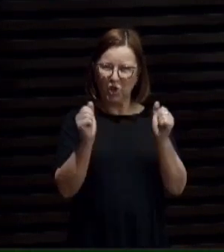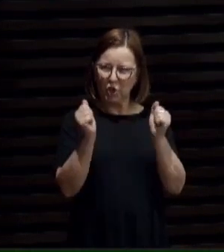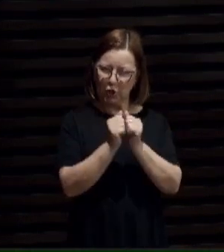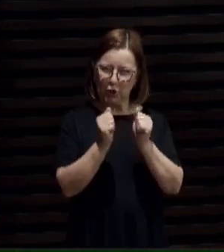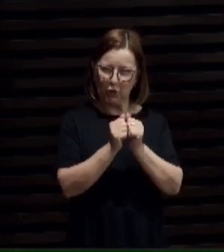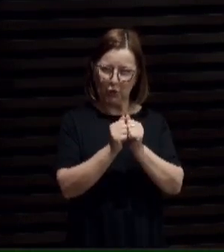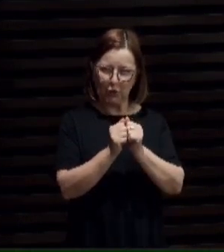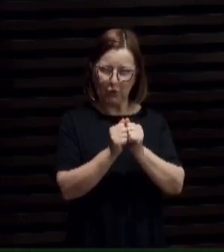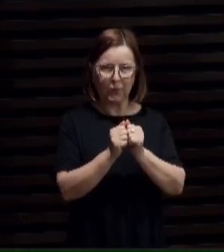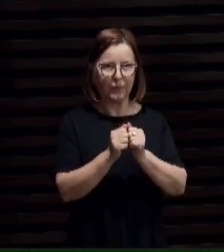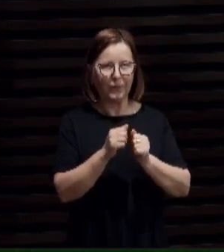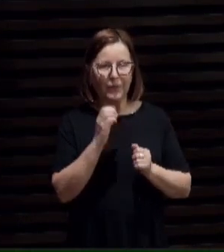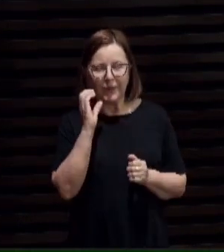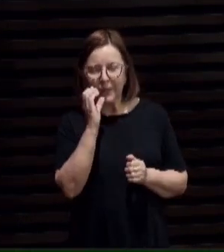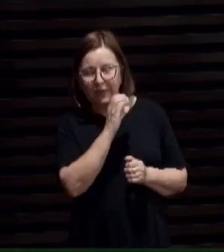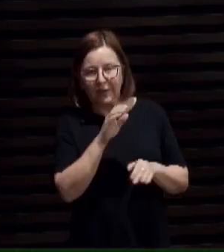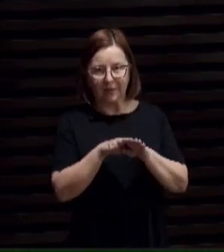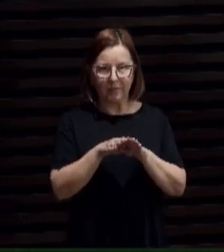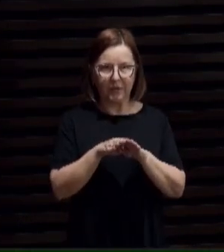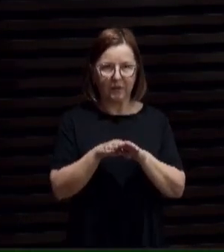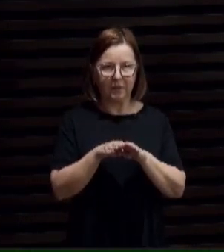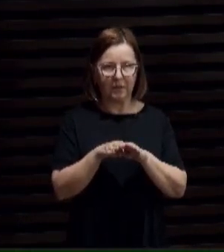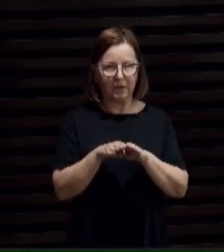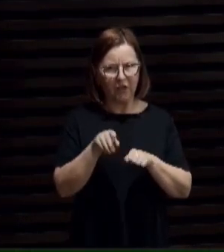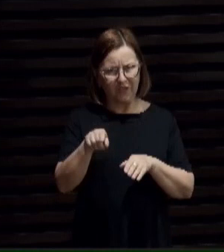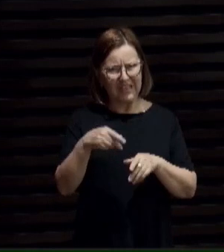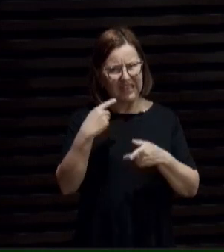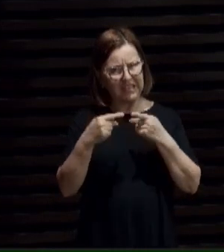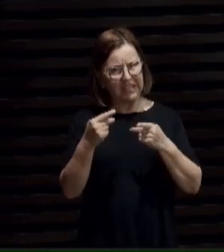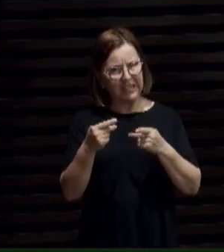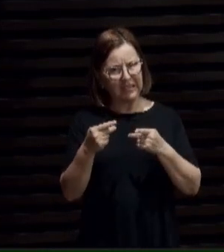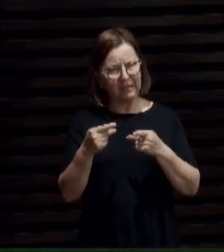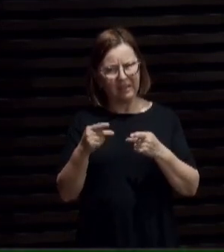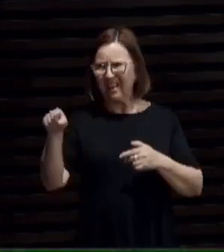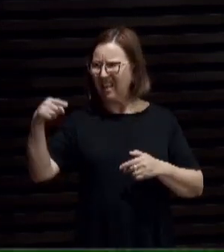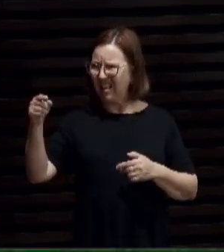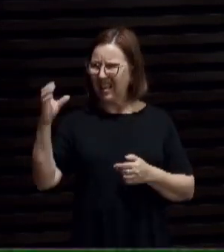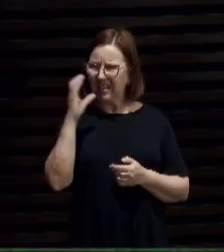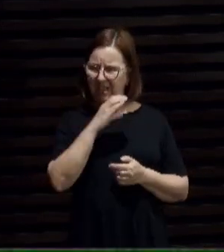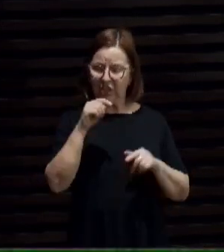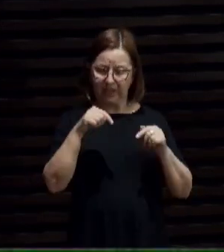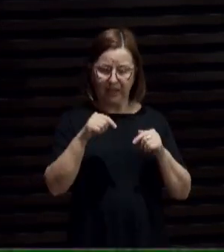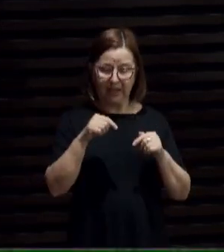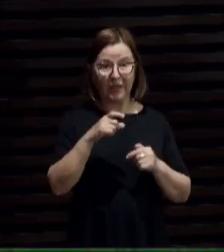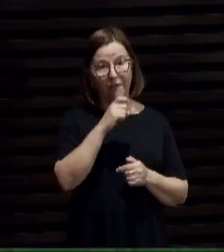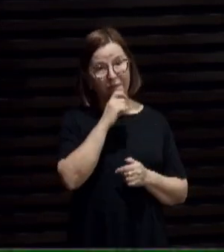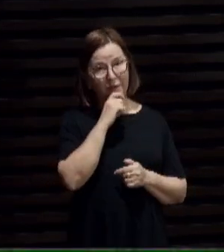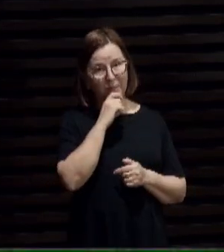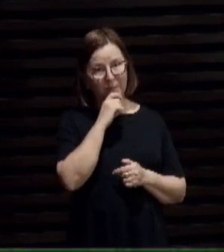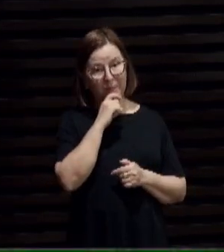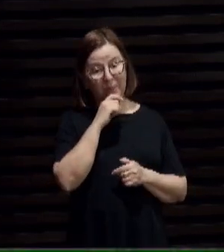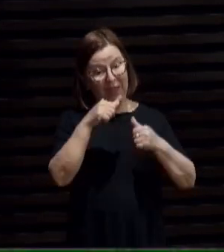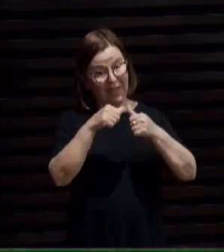aquentando-se também. Aí você diz assim, você disse que lá era quente e aqui é frio. Nós estamos em Jerusalém. Jerusalém